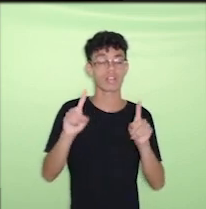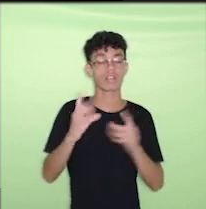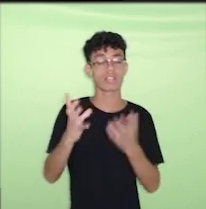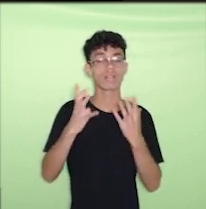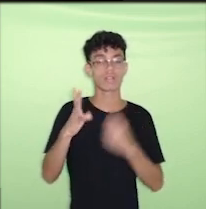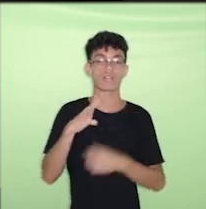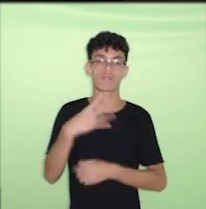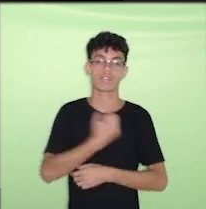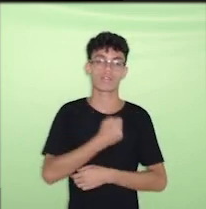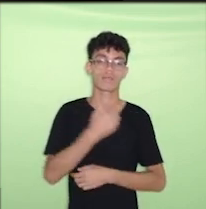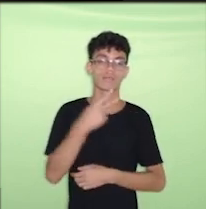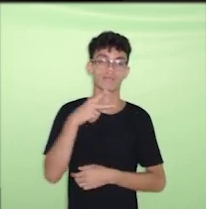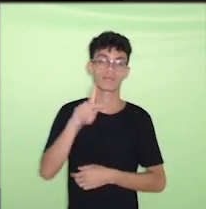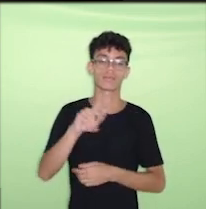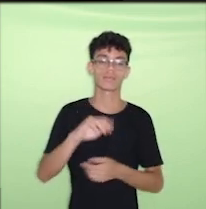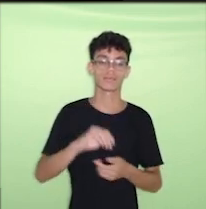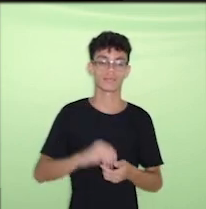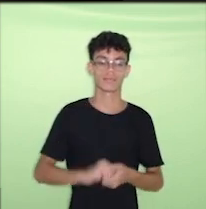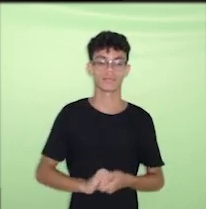salvação.